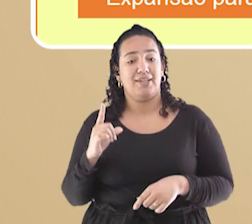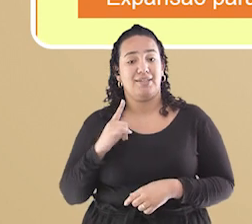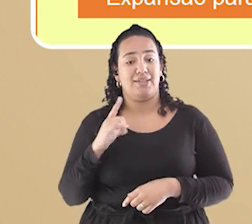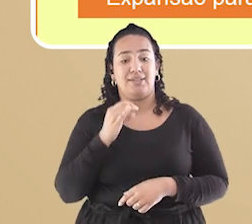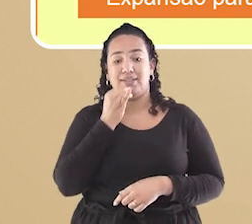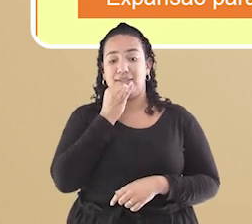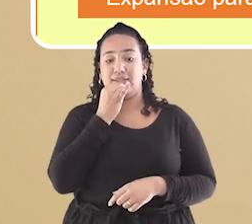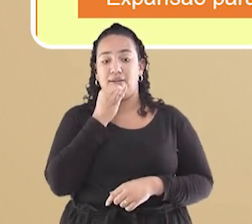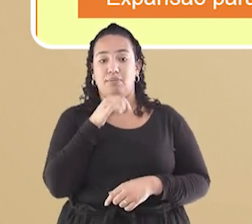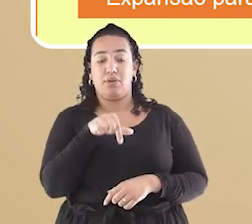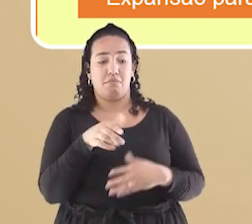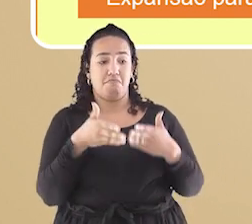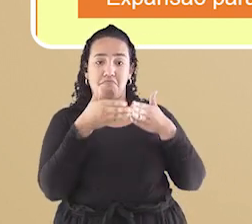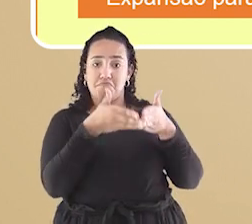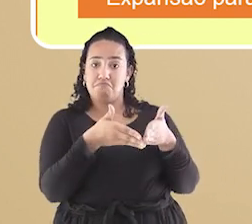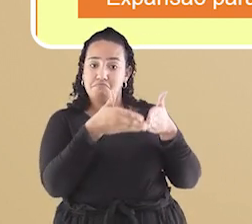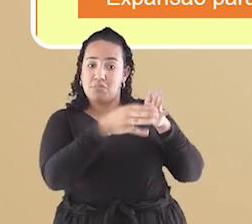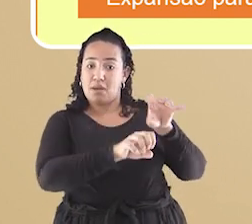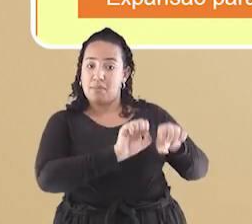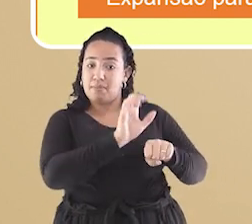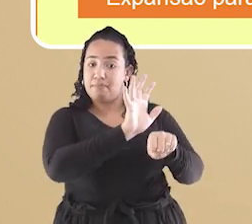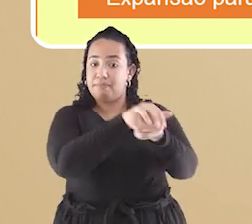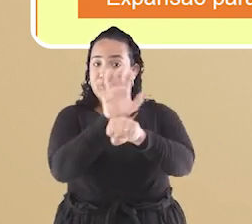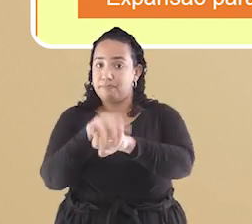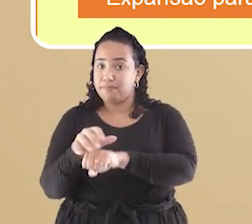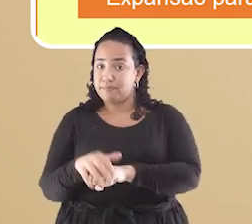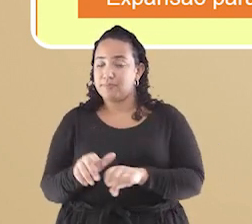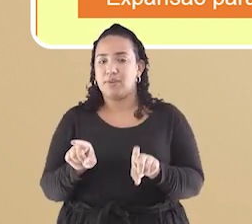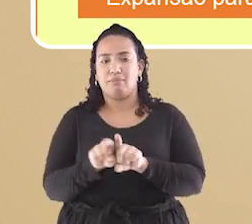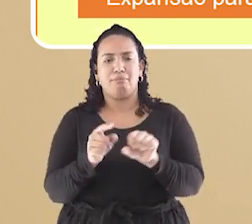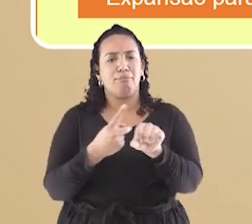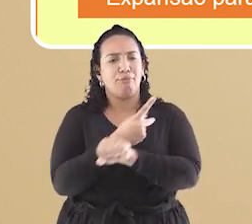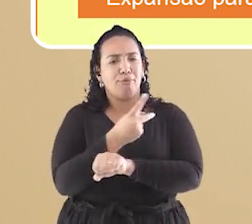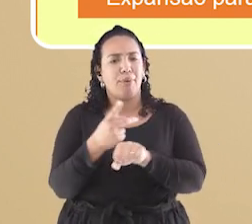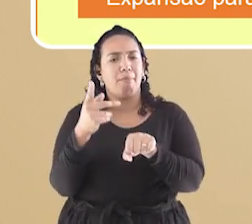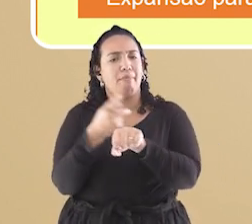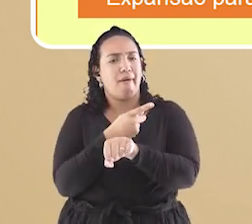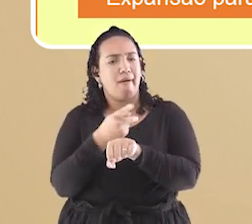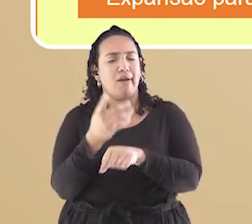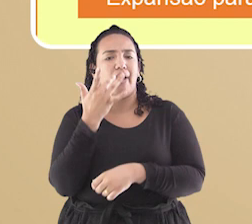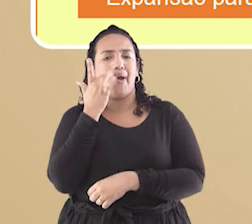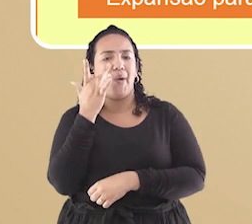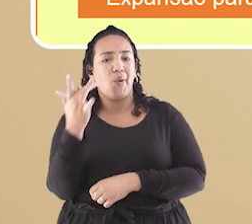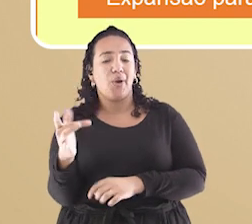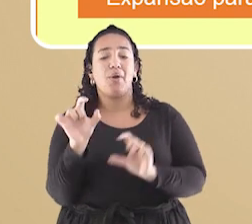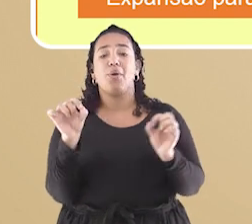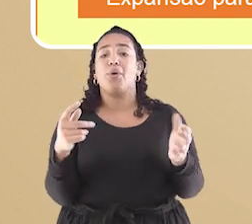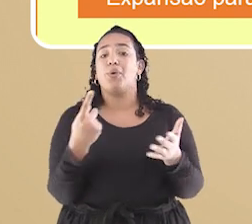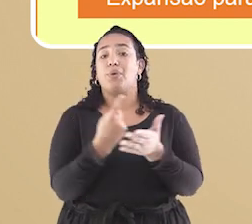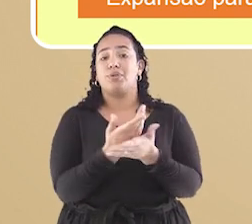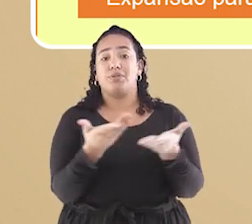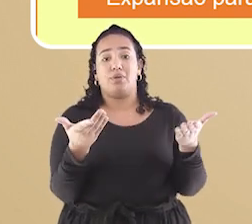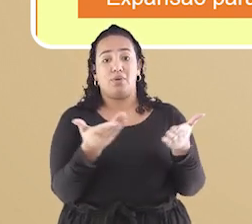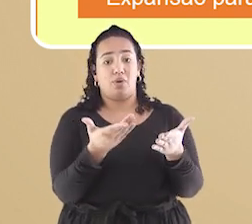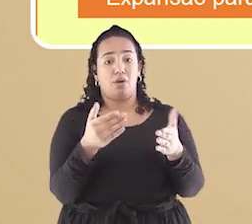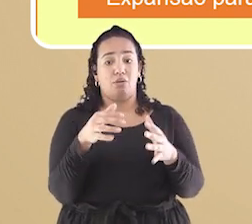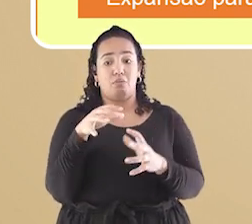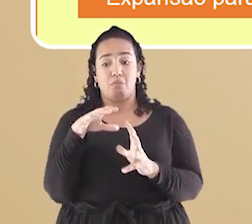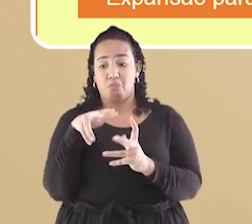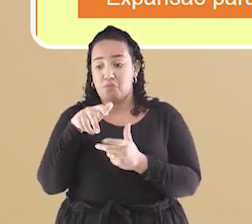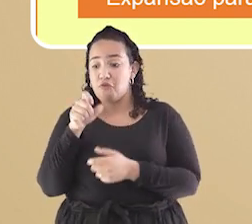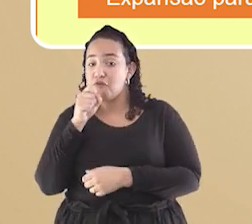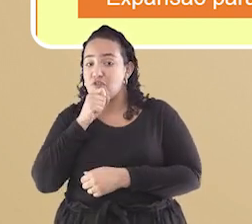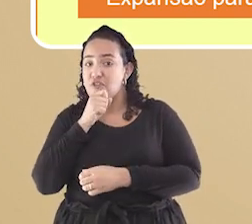destacar a expansão marítima, o colonialismo e o metalismo, que juntos fizeram com que o velho mundo se expandisse além do